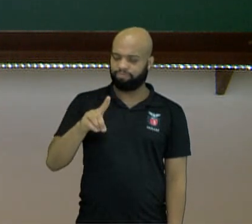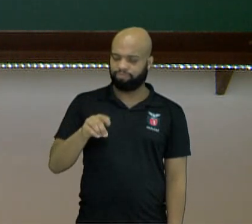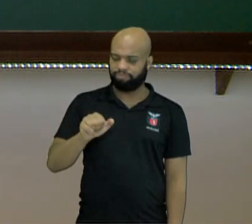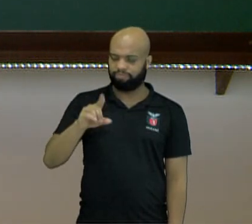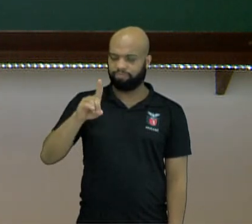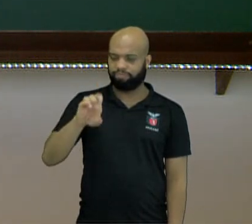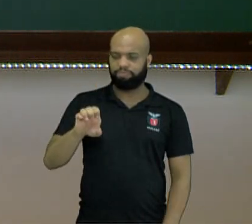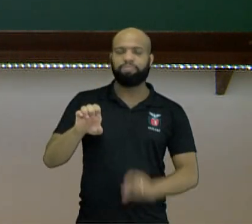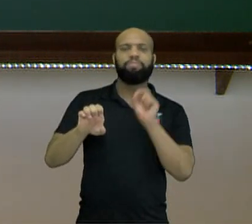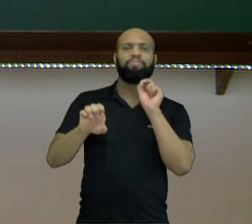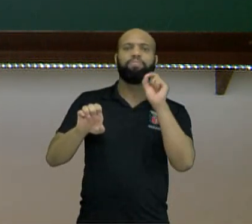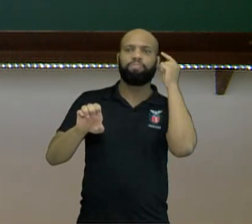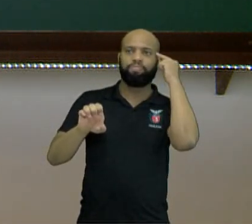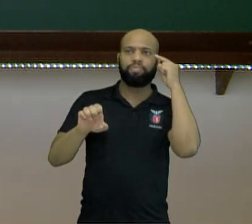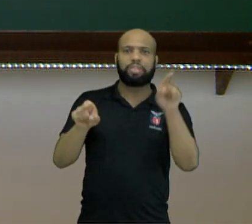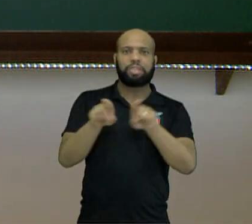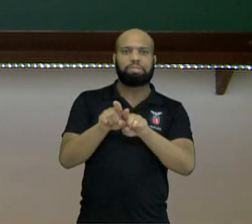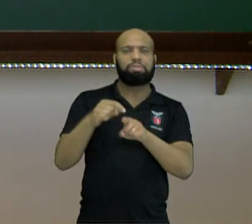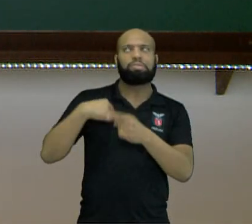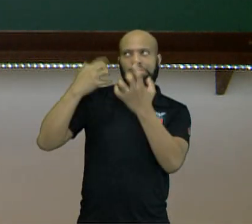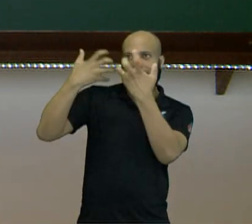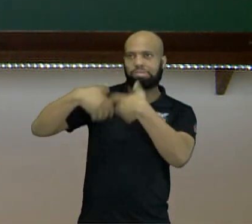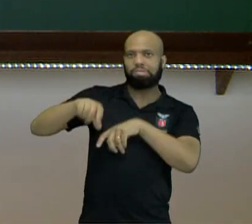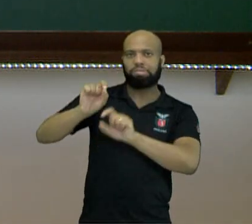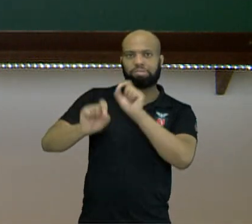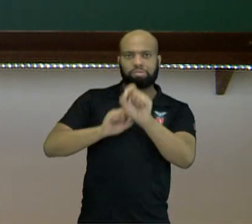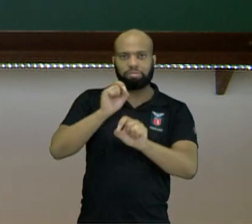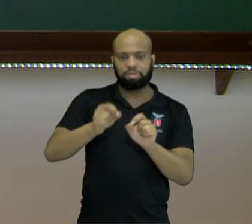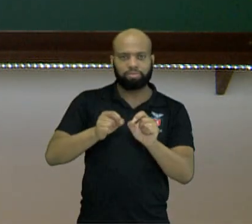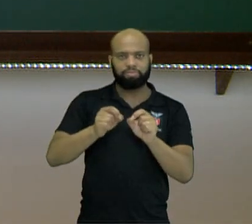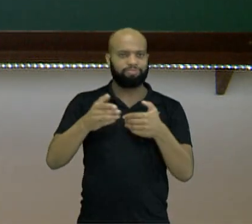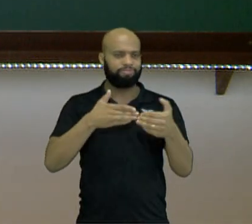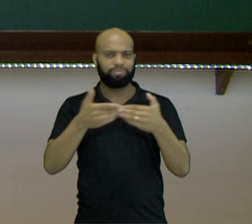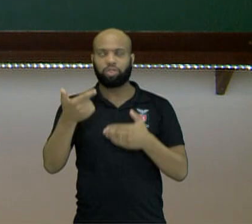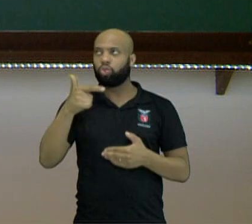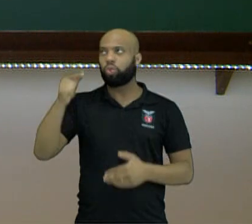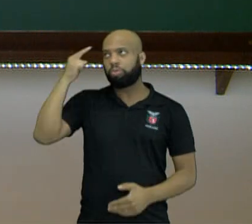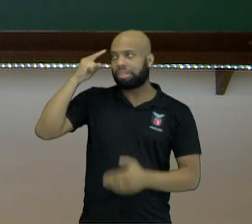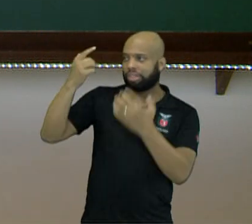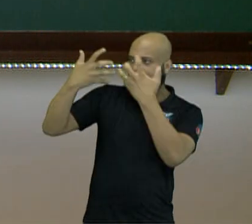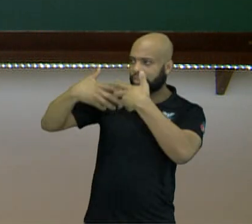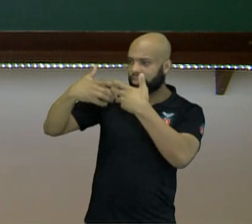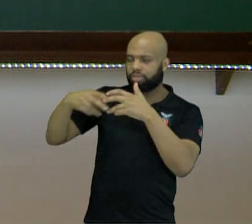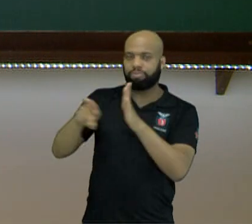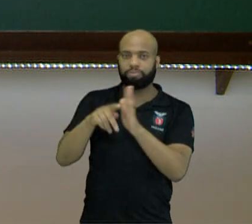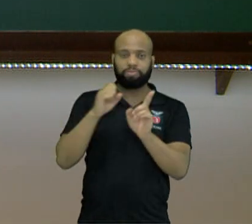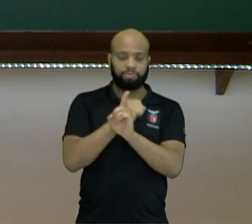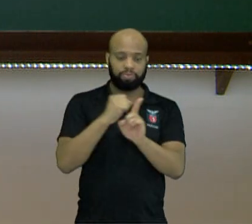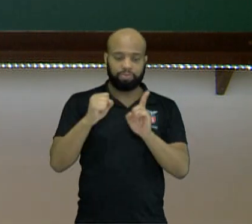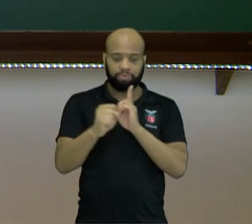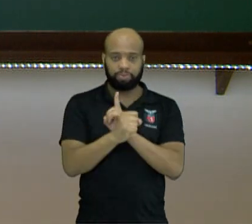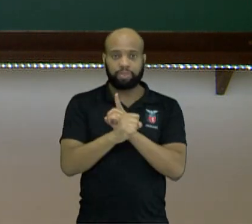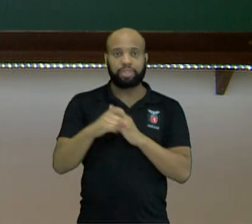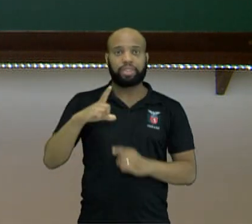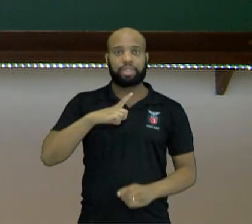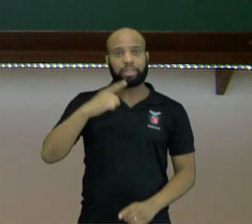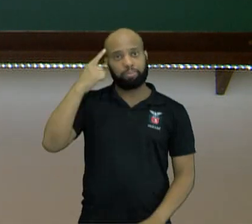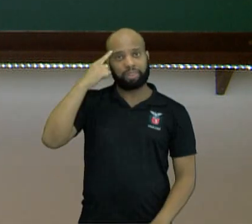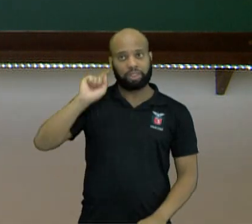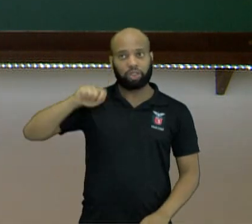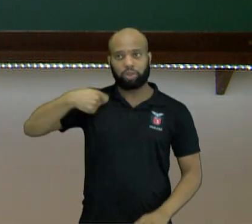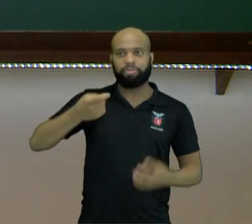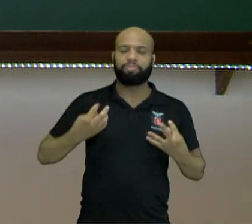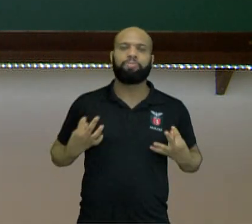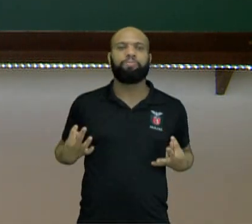vocês, e o que vem à minha também, antes de qualquer tipo de pensamento sociológico, é a própria ideia de